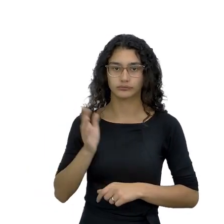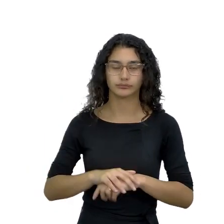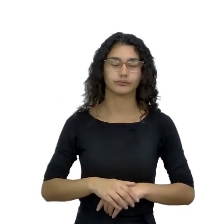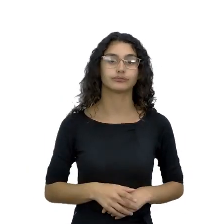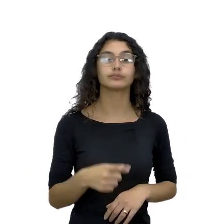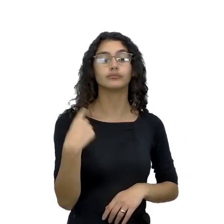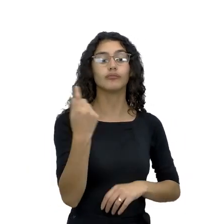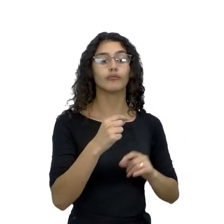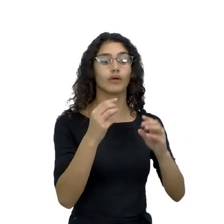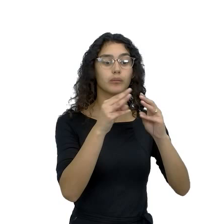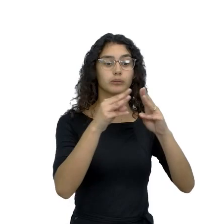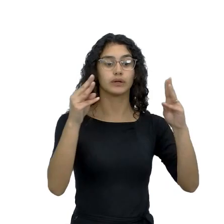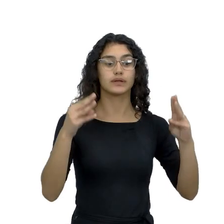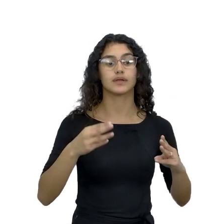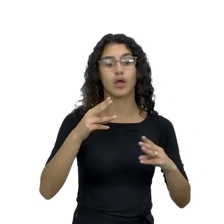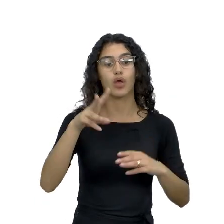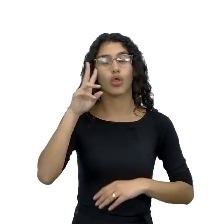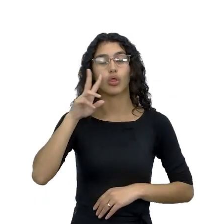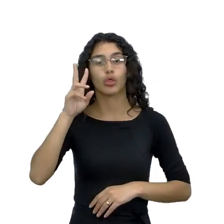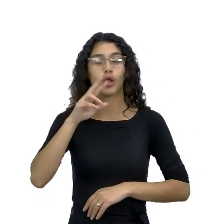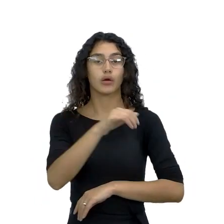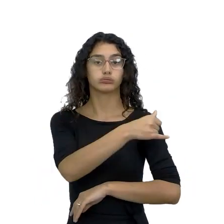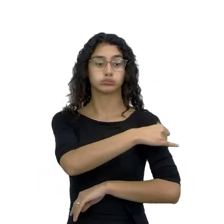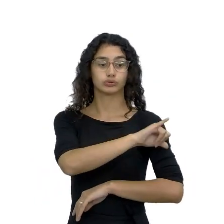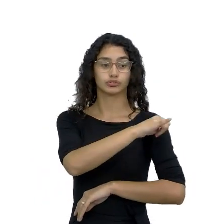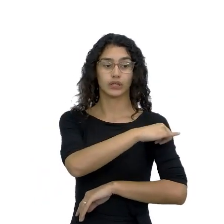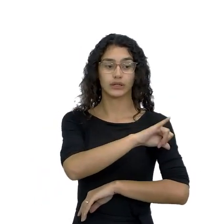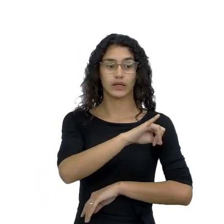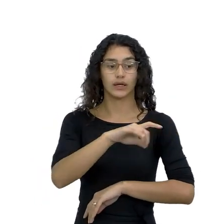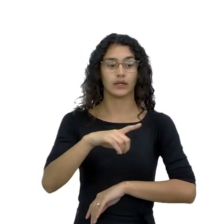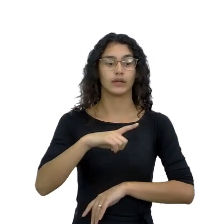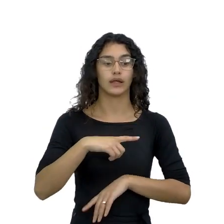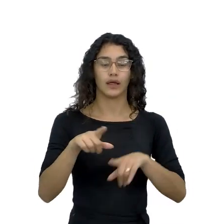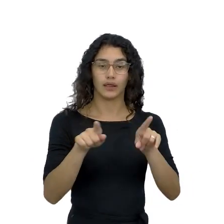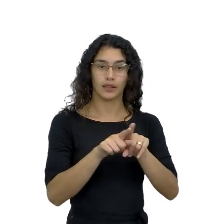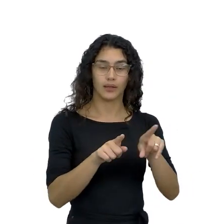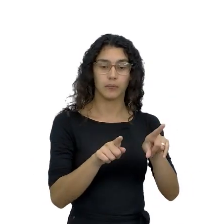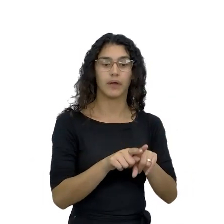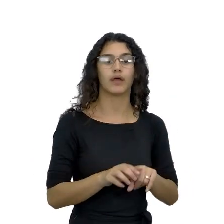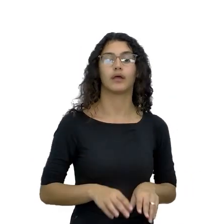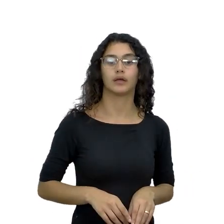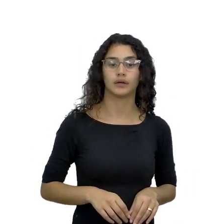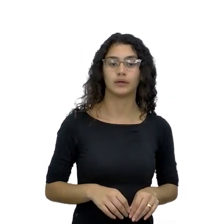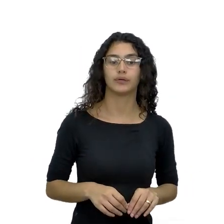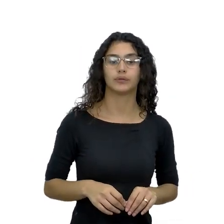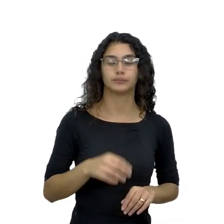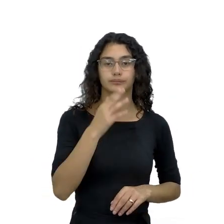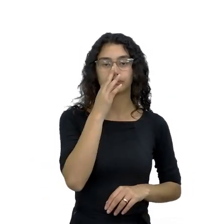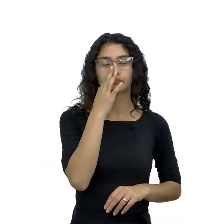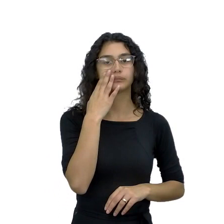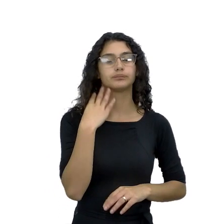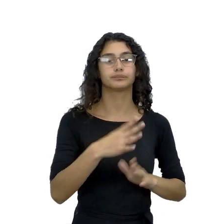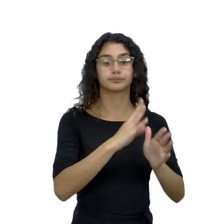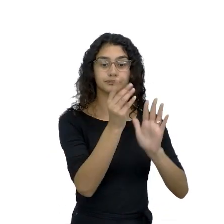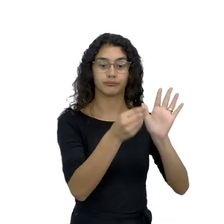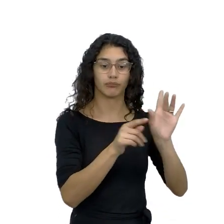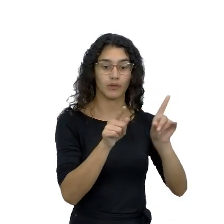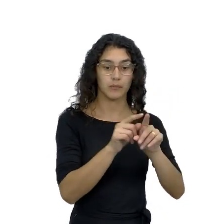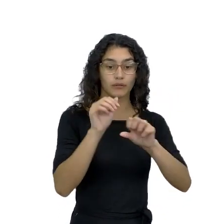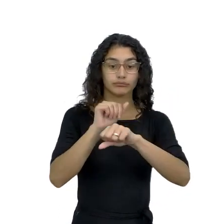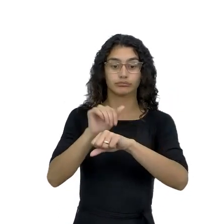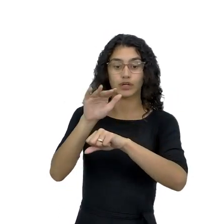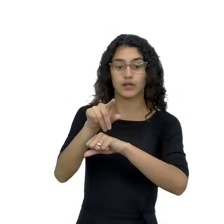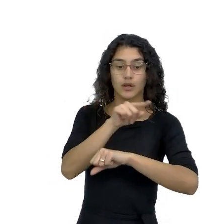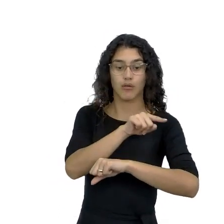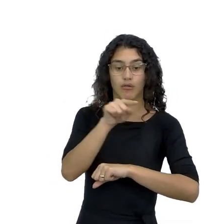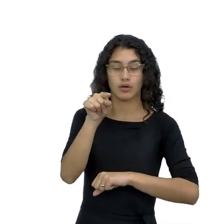o nosso Museu Nacional do Rio de Janeiro, com a nossa Luzia, né? Então, deixo a